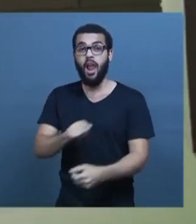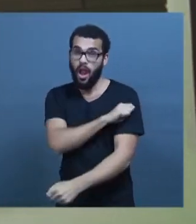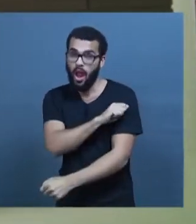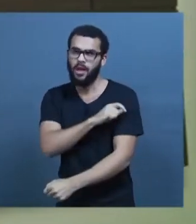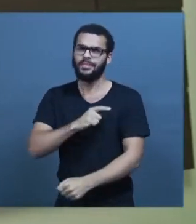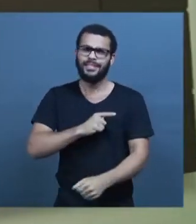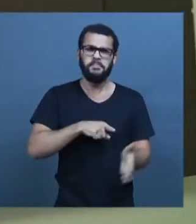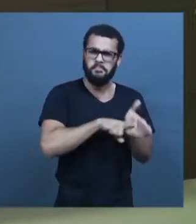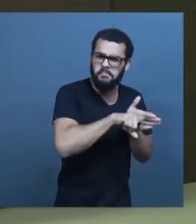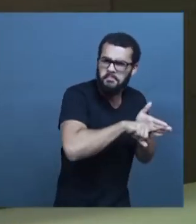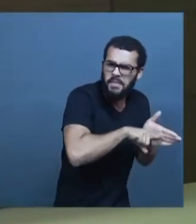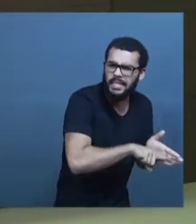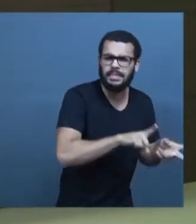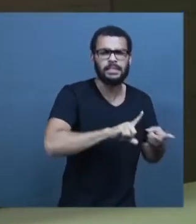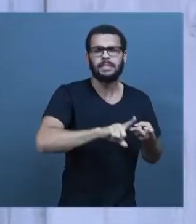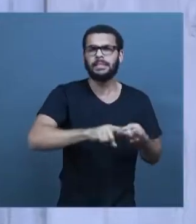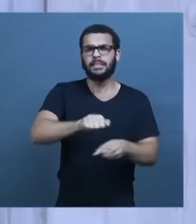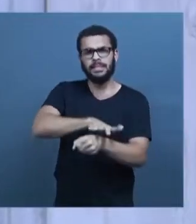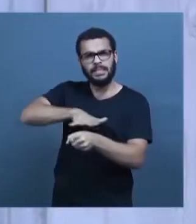projetos de pesquisa e extensão.